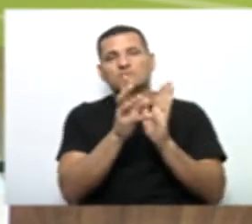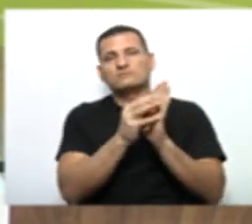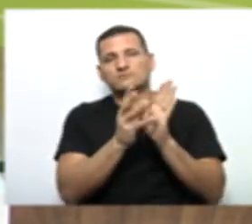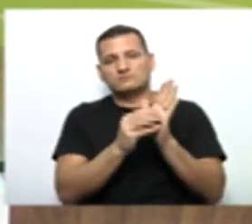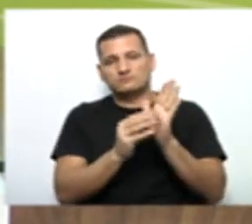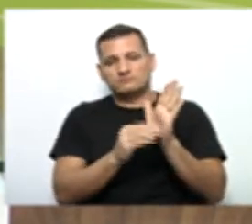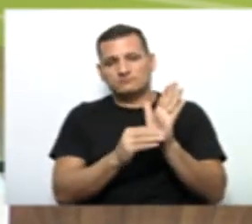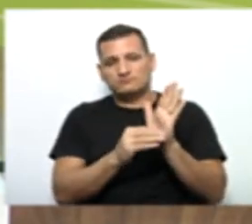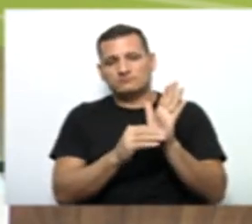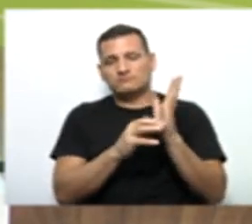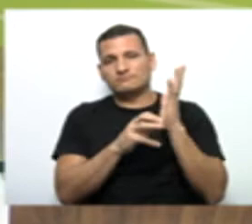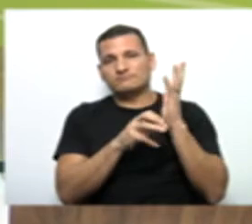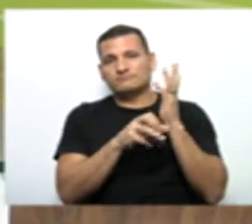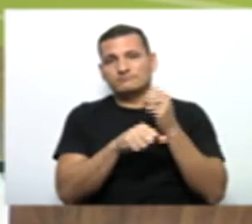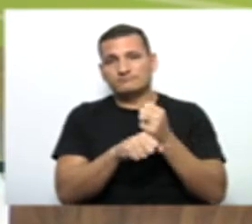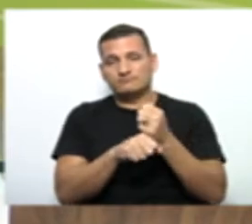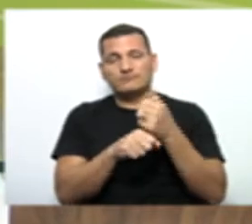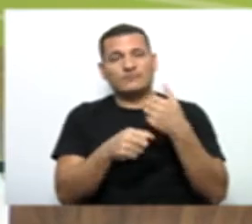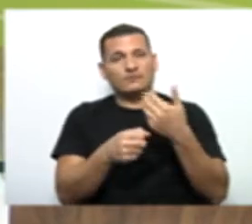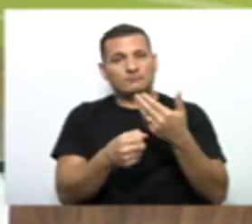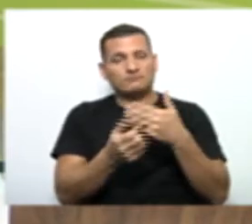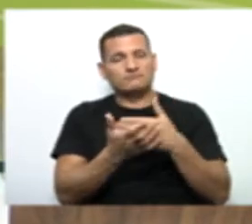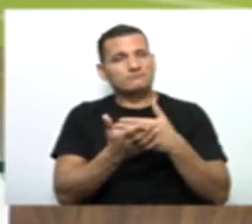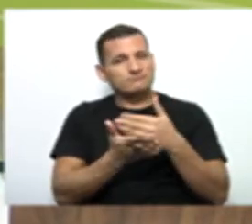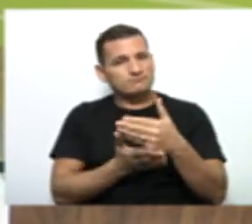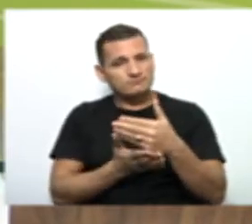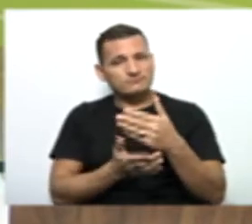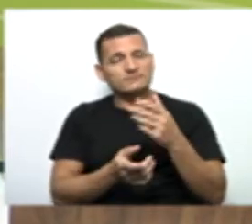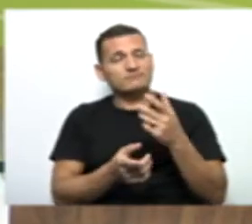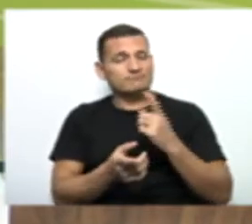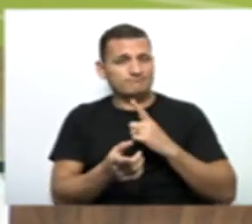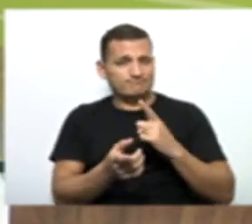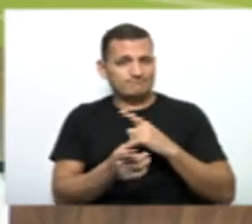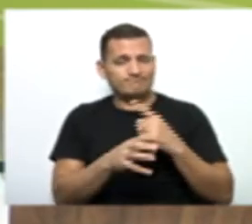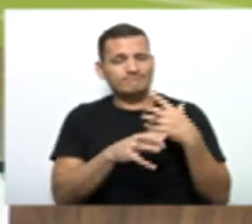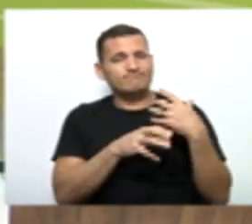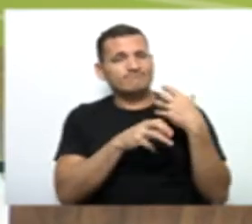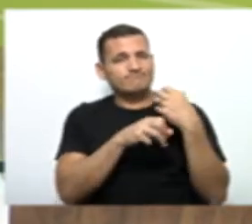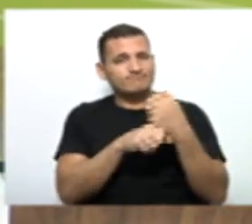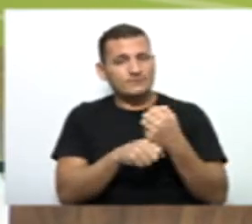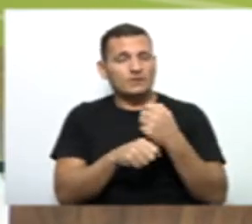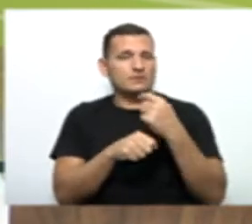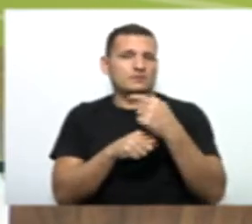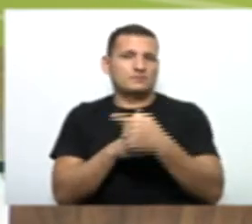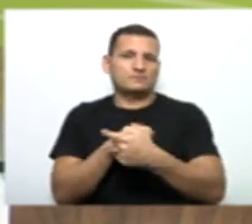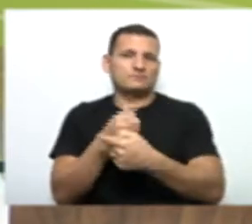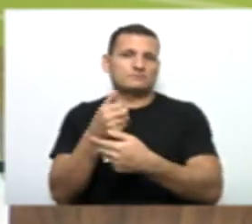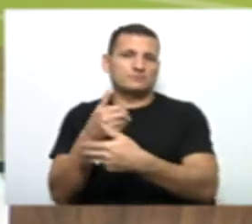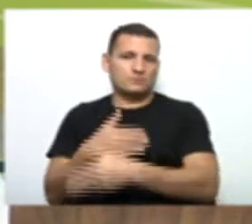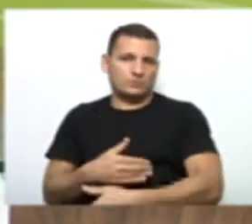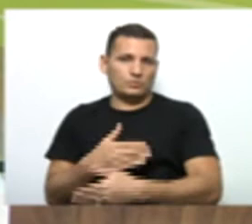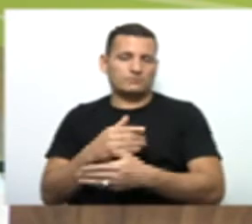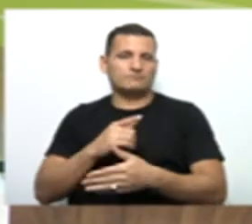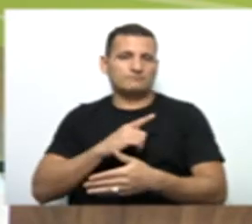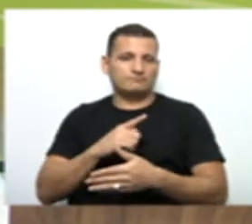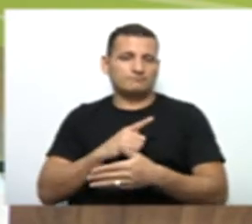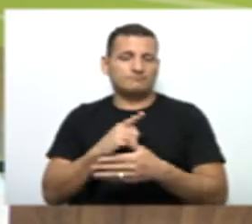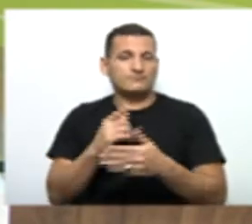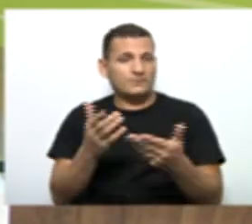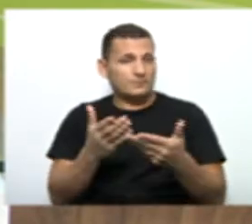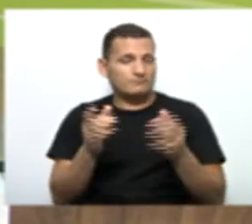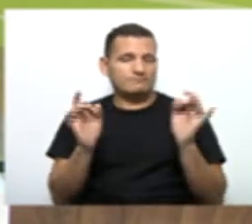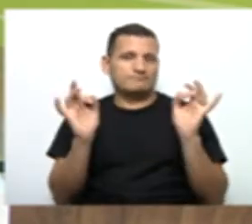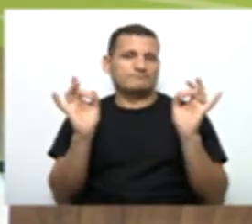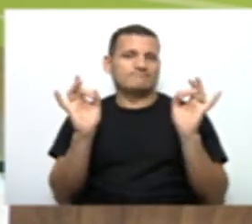a gente tem muita coisa ainda para revisar e daqui a pouco tem a prova, né? Esse momento é mais que